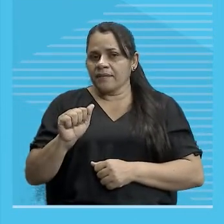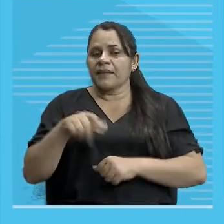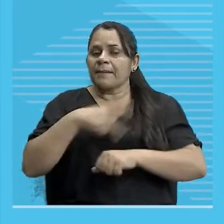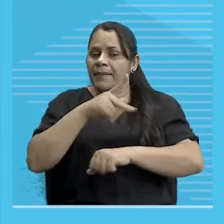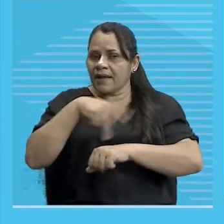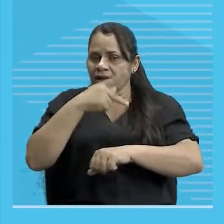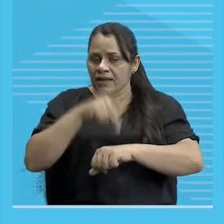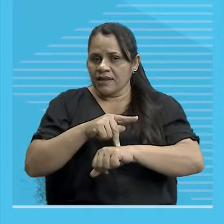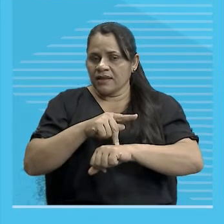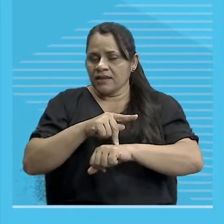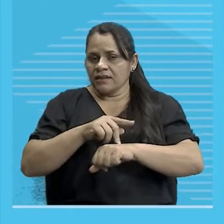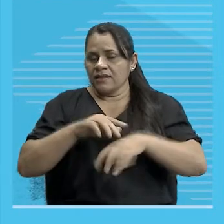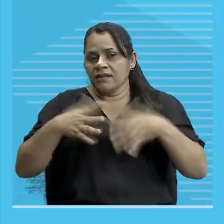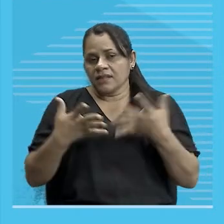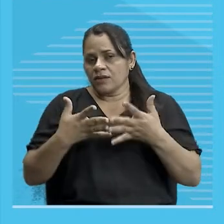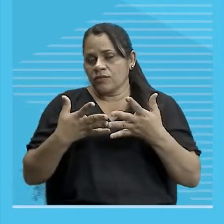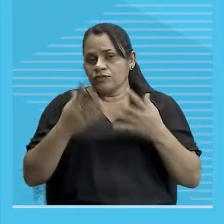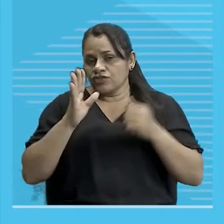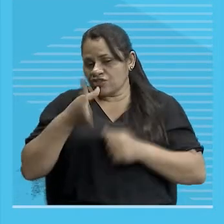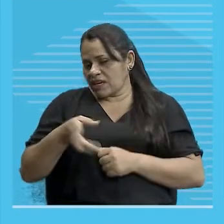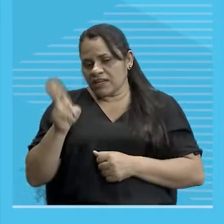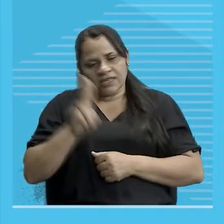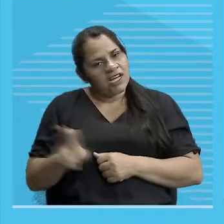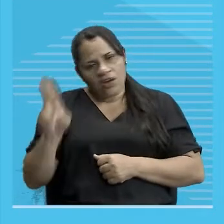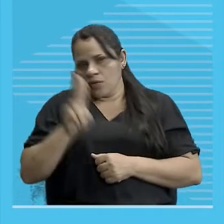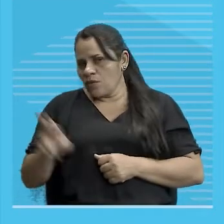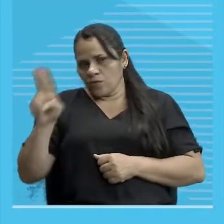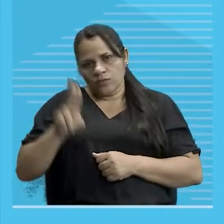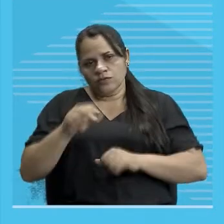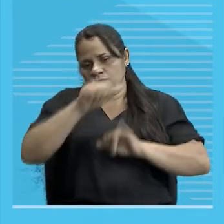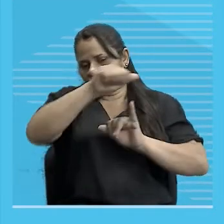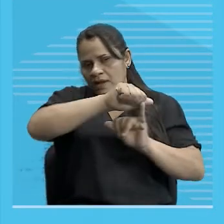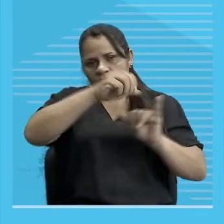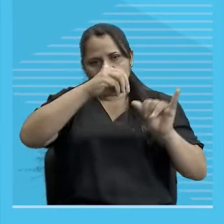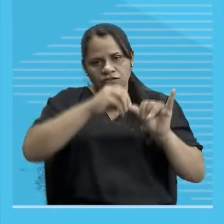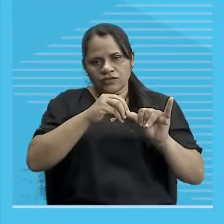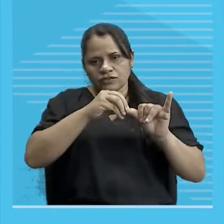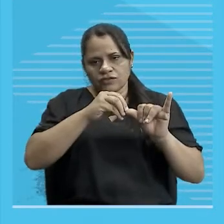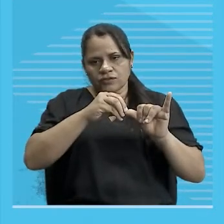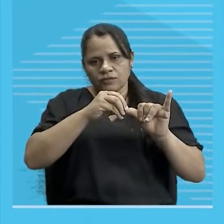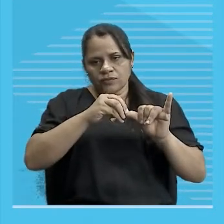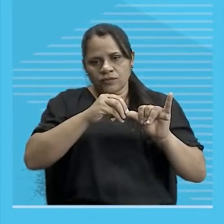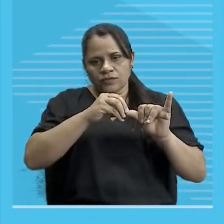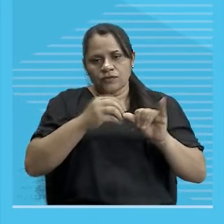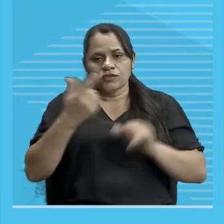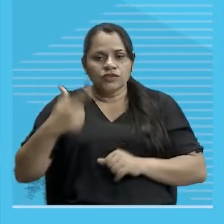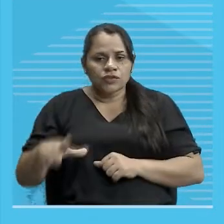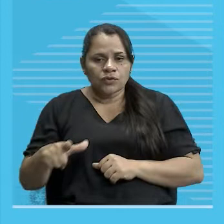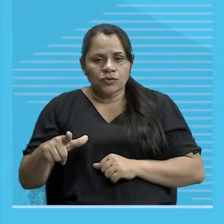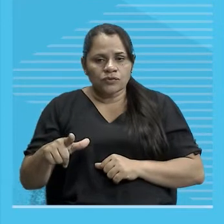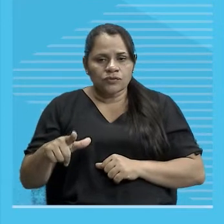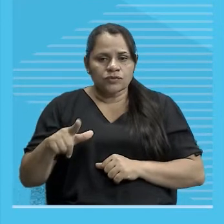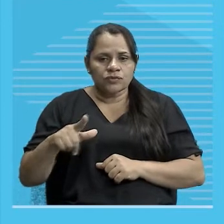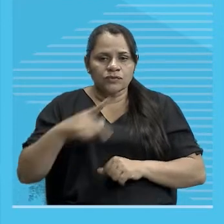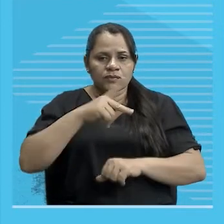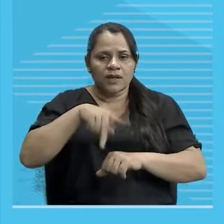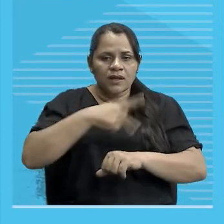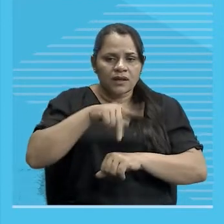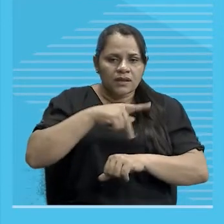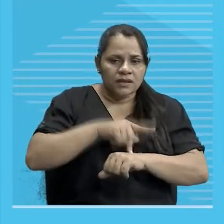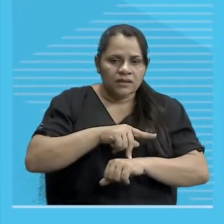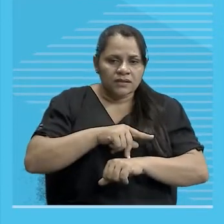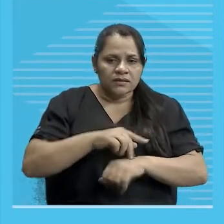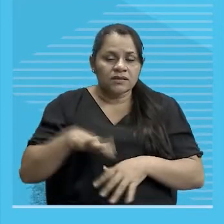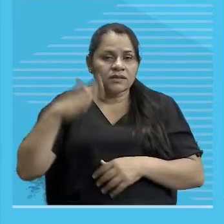Eu já não coloco artigo, por exemplo, diante de Caracas, de Honduras. Eu não digo as Honduras, as Caracas,